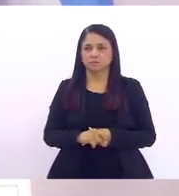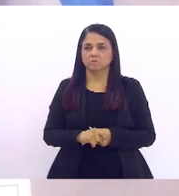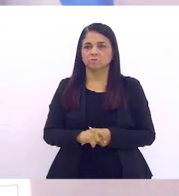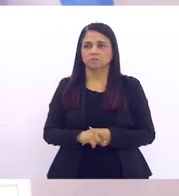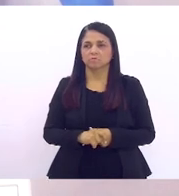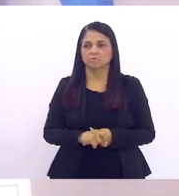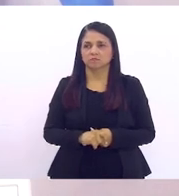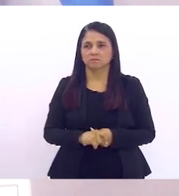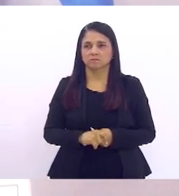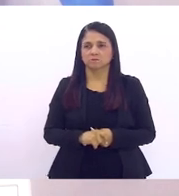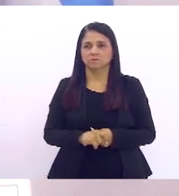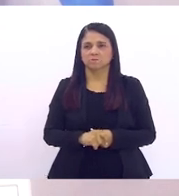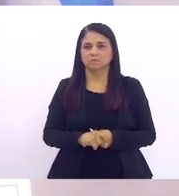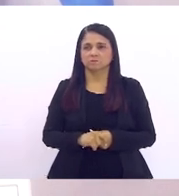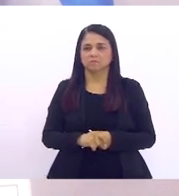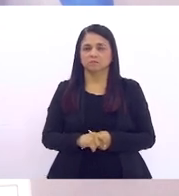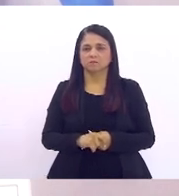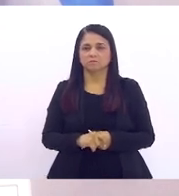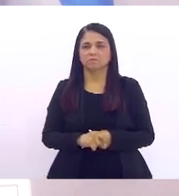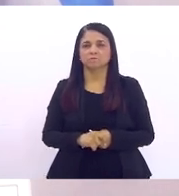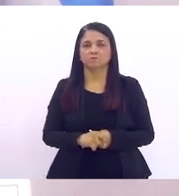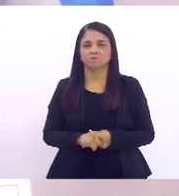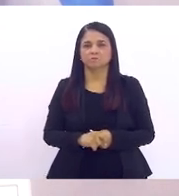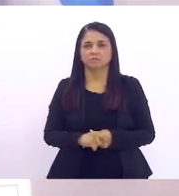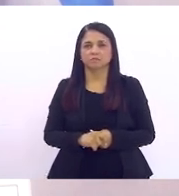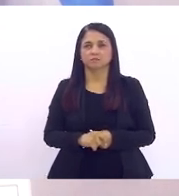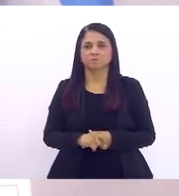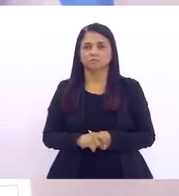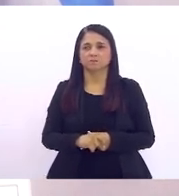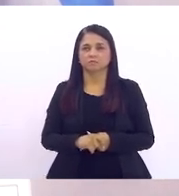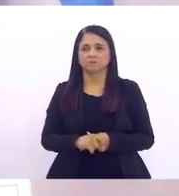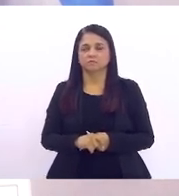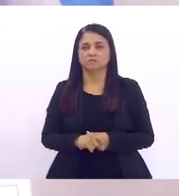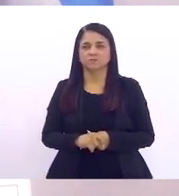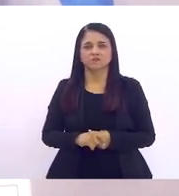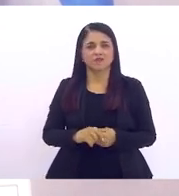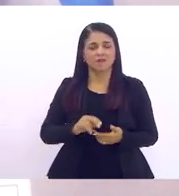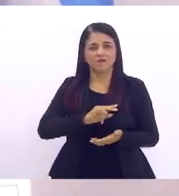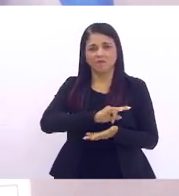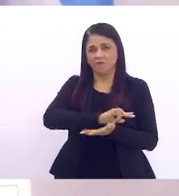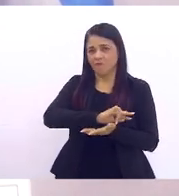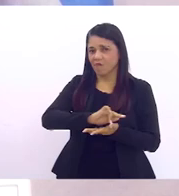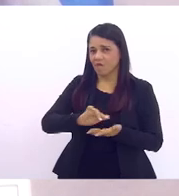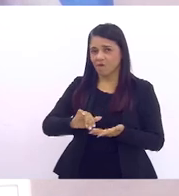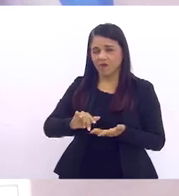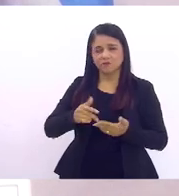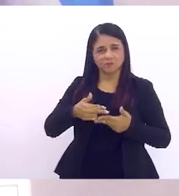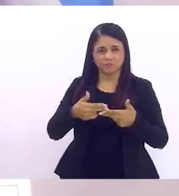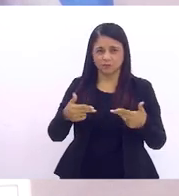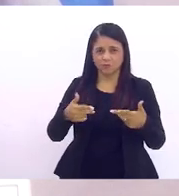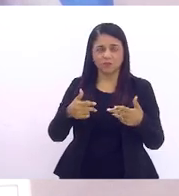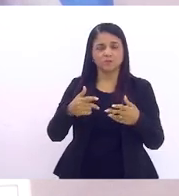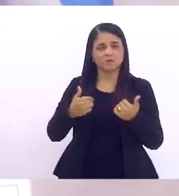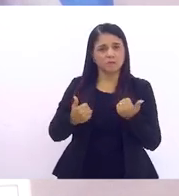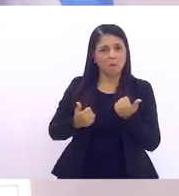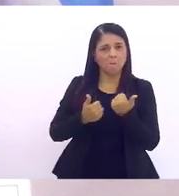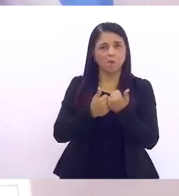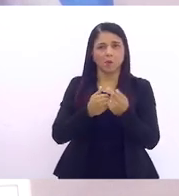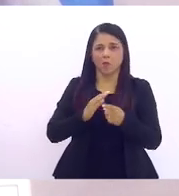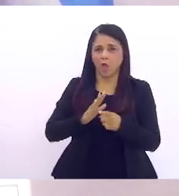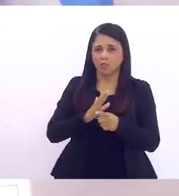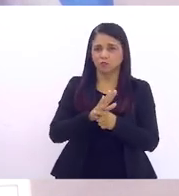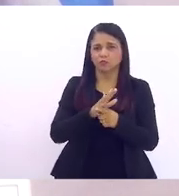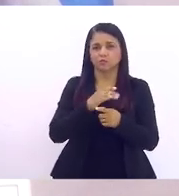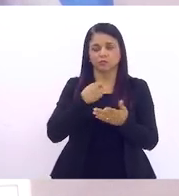parabéns eh bom são vários itens que nós temos aqui muitas contribuições inclusive que a